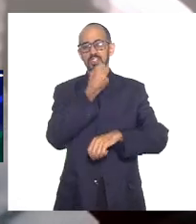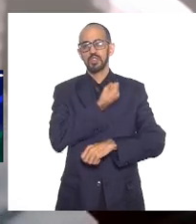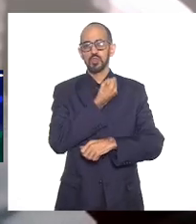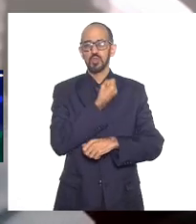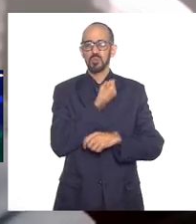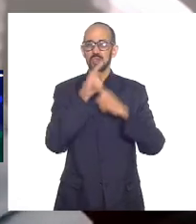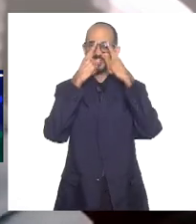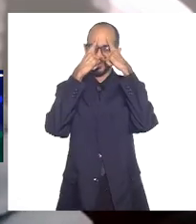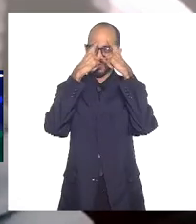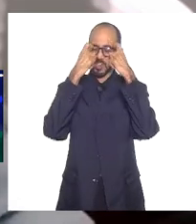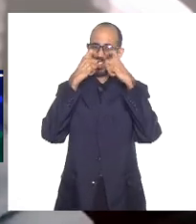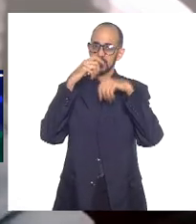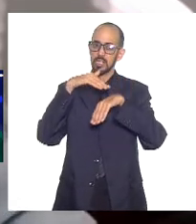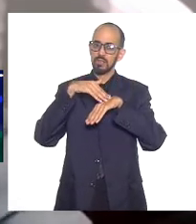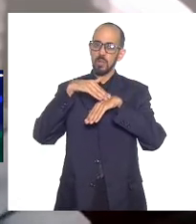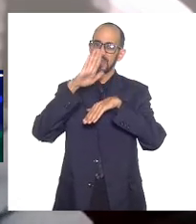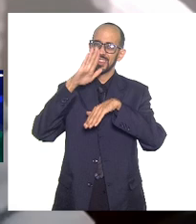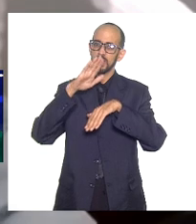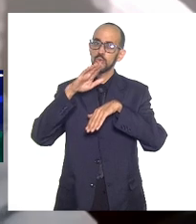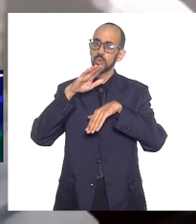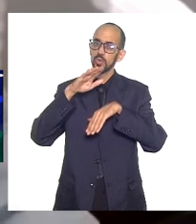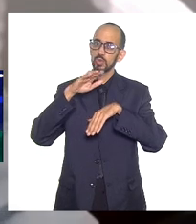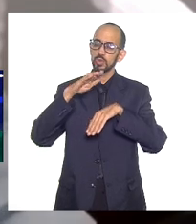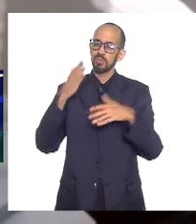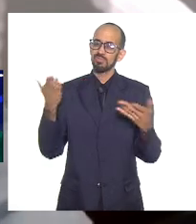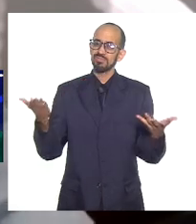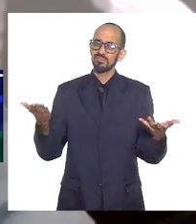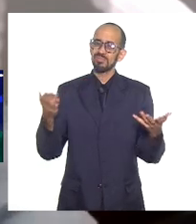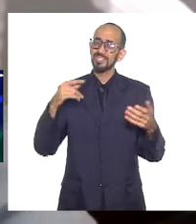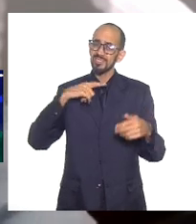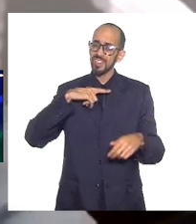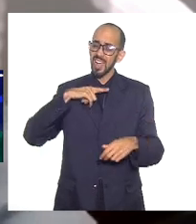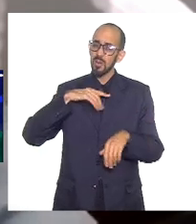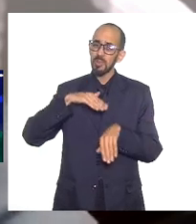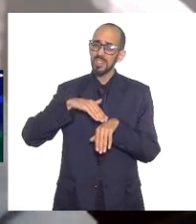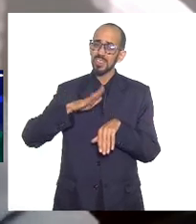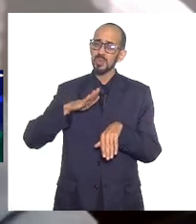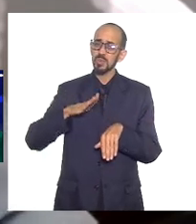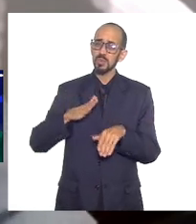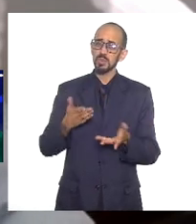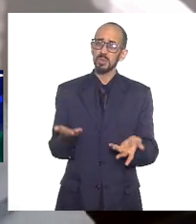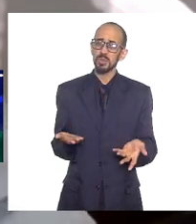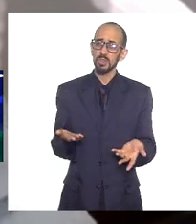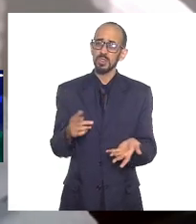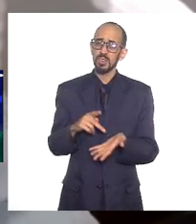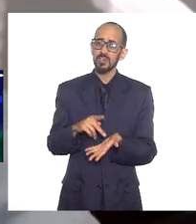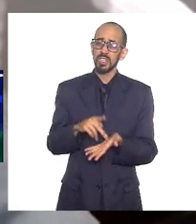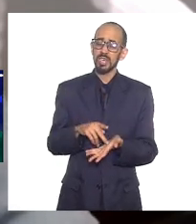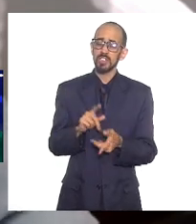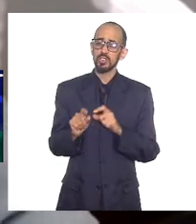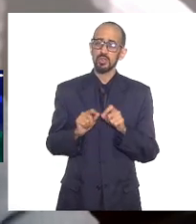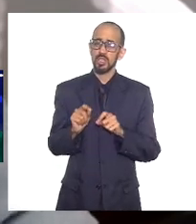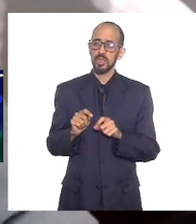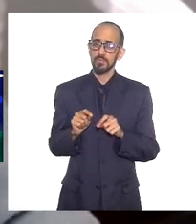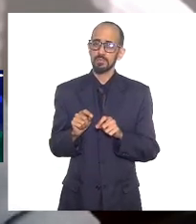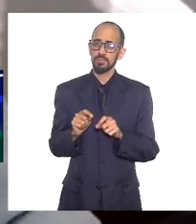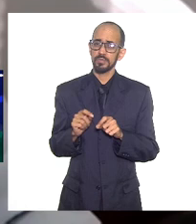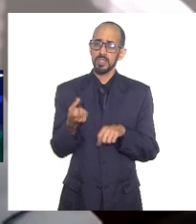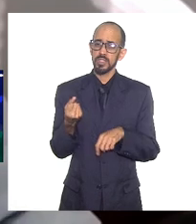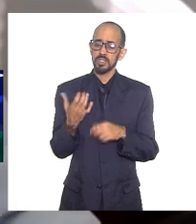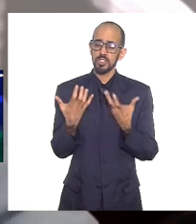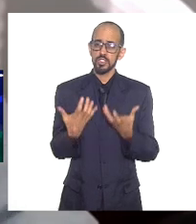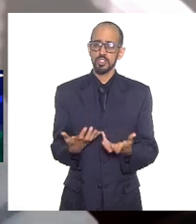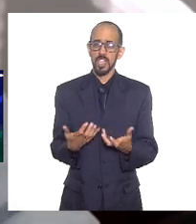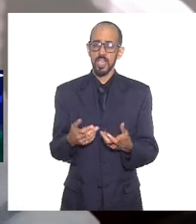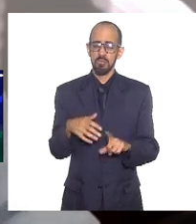estejam aumentando, que eles estão aumentando. E na verdade, se a gente quiser discorrer sobre